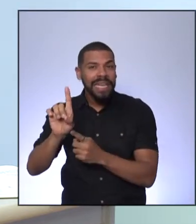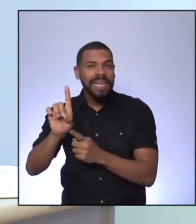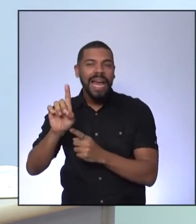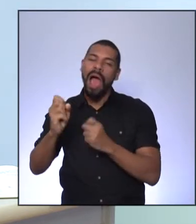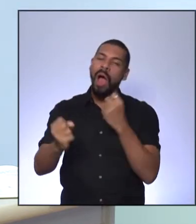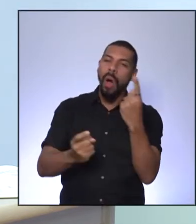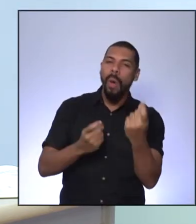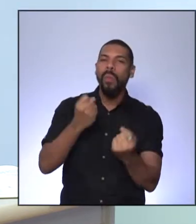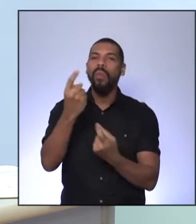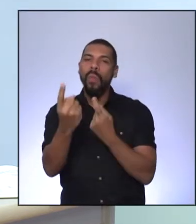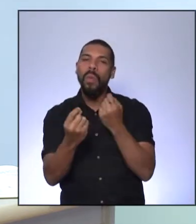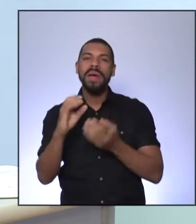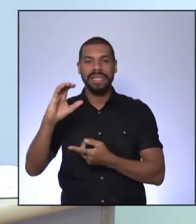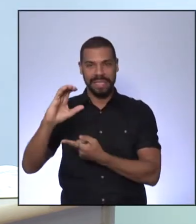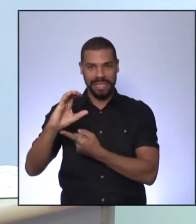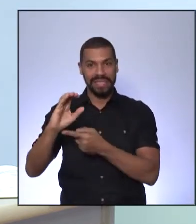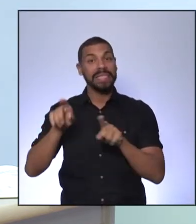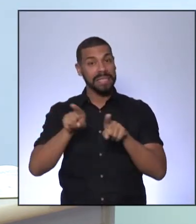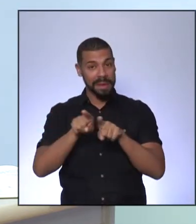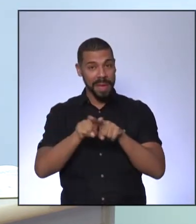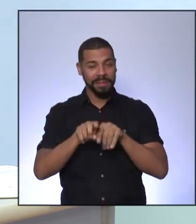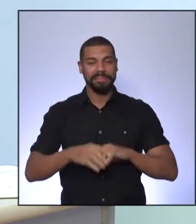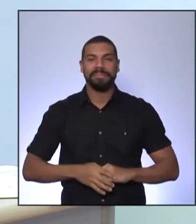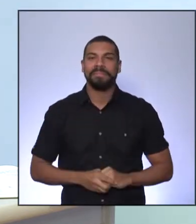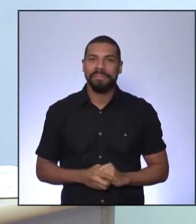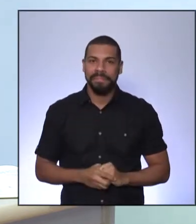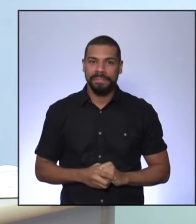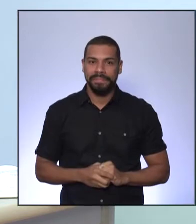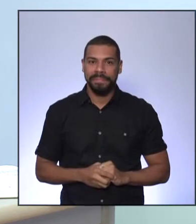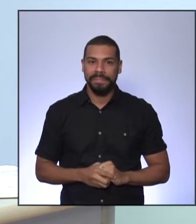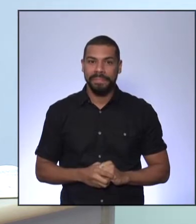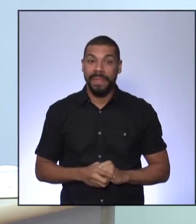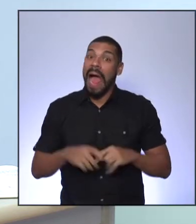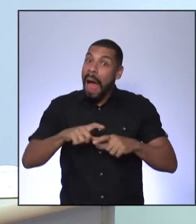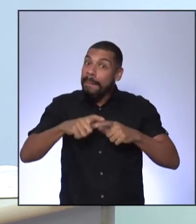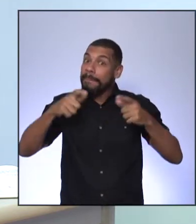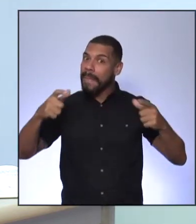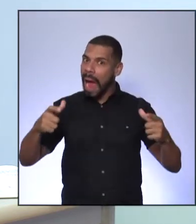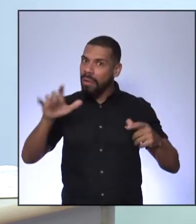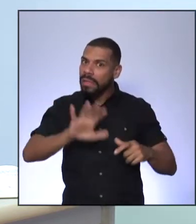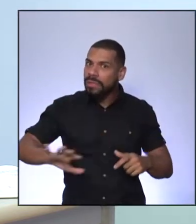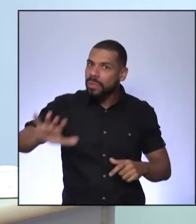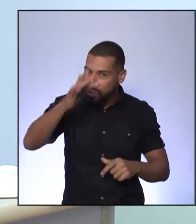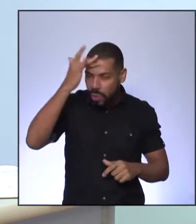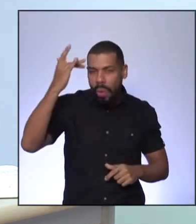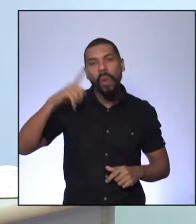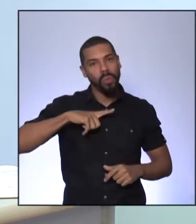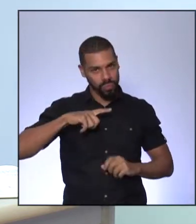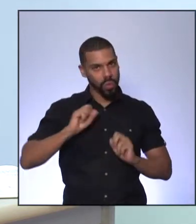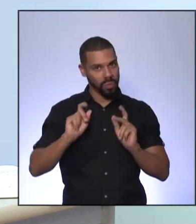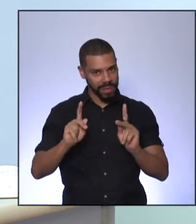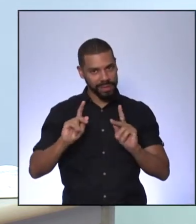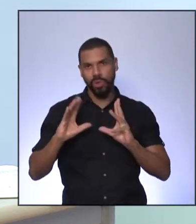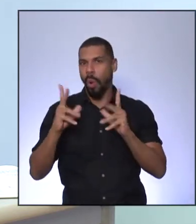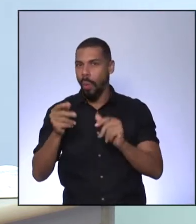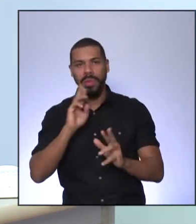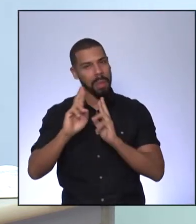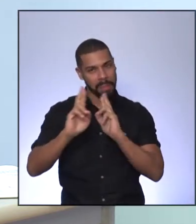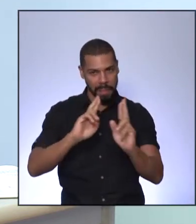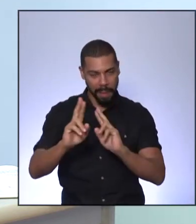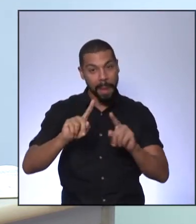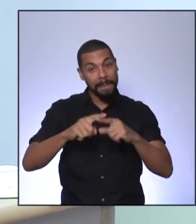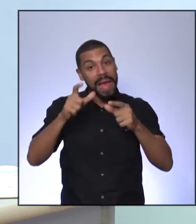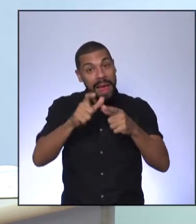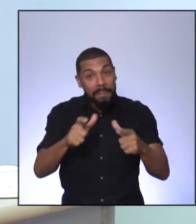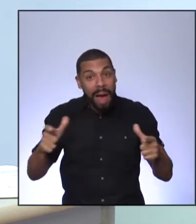de alternativa C. A gente está falando das que foram mais mencionadas, lógico que sempre colocam todas, tá? Mas